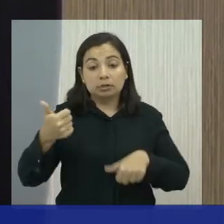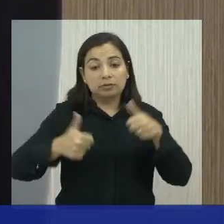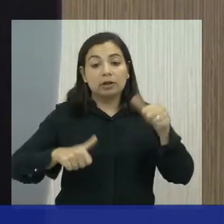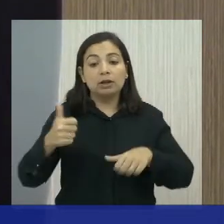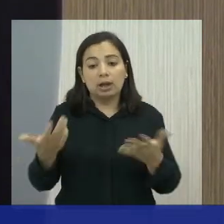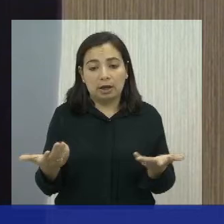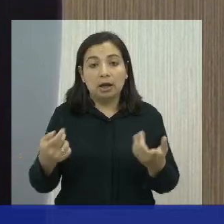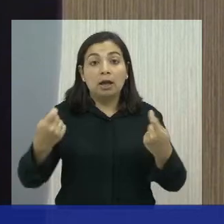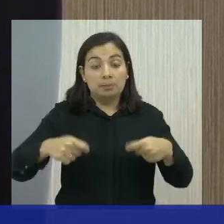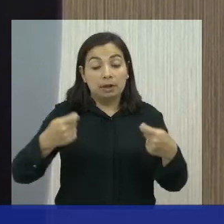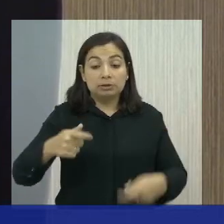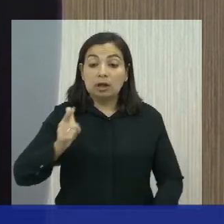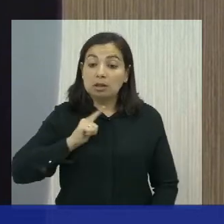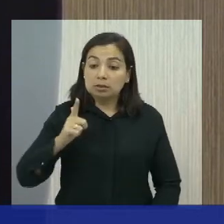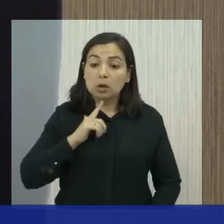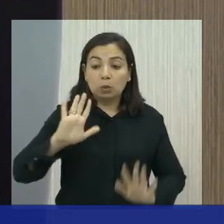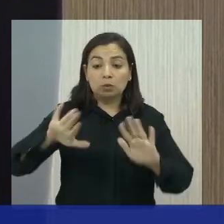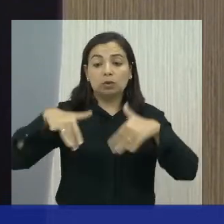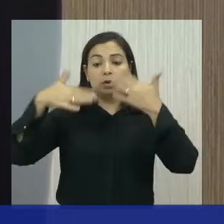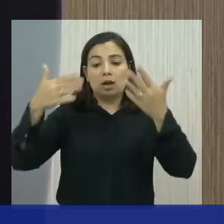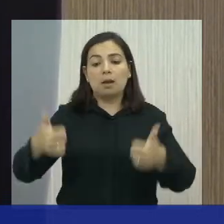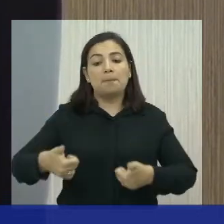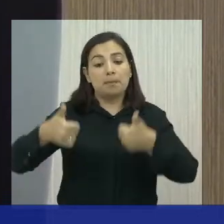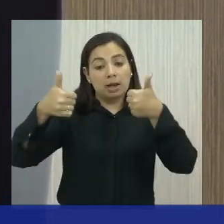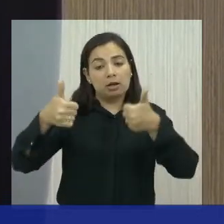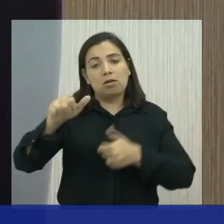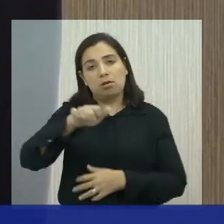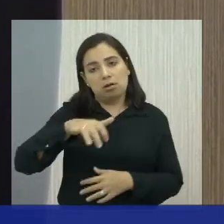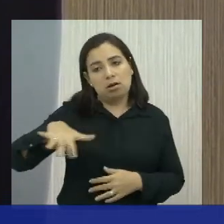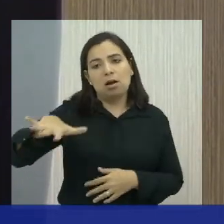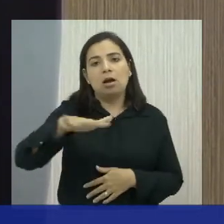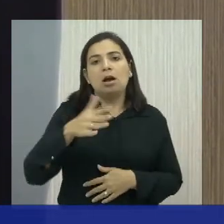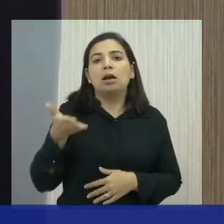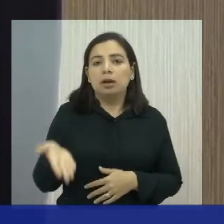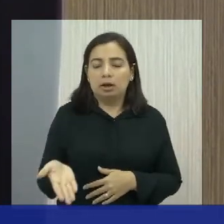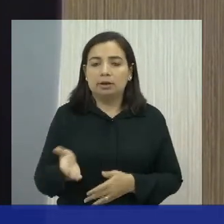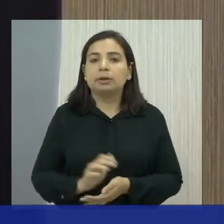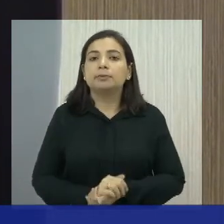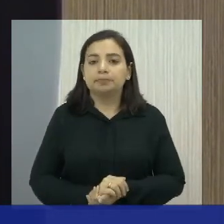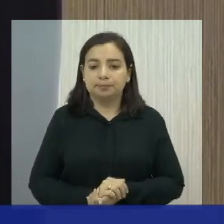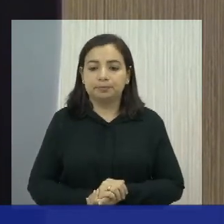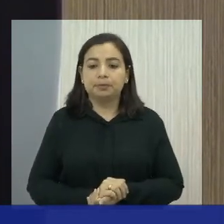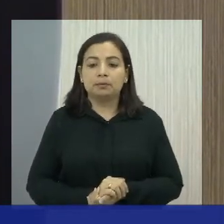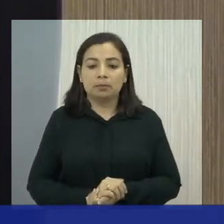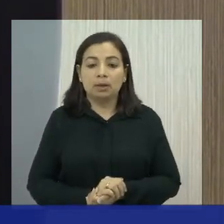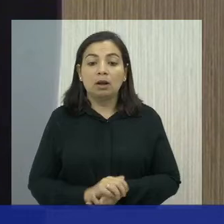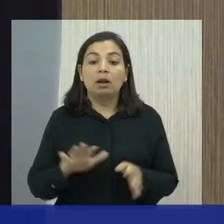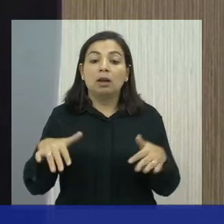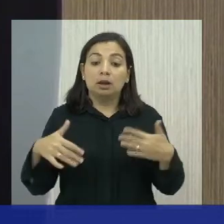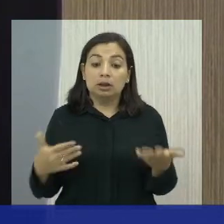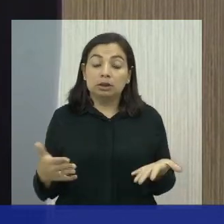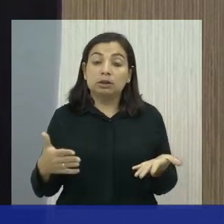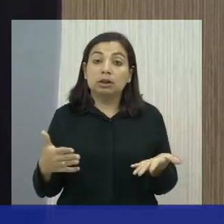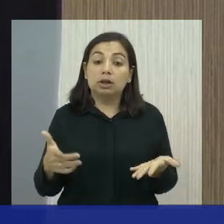um desenvolvimento melhor para aquela comunidade. Então, essa comunidade,